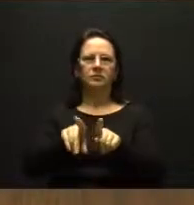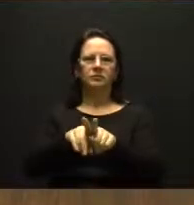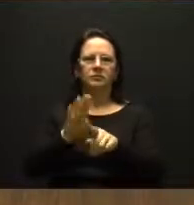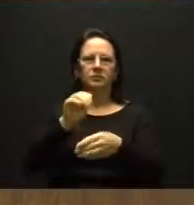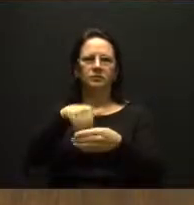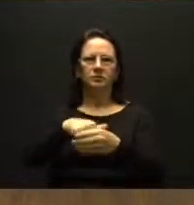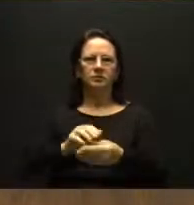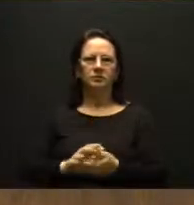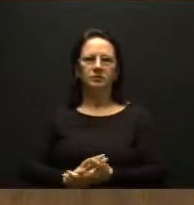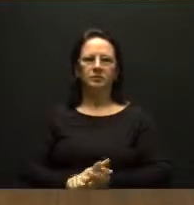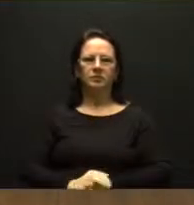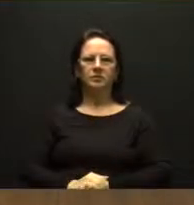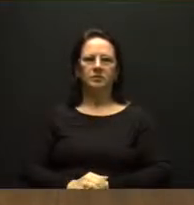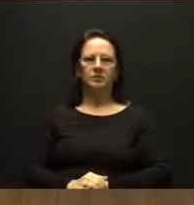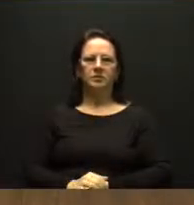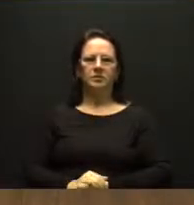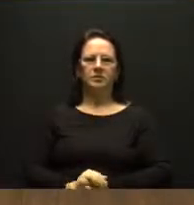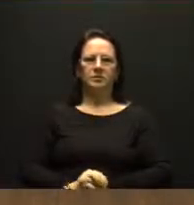votação